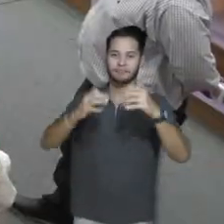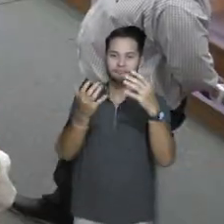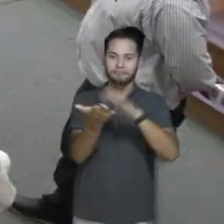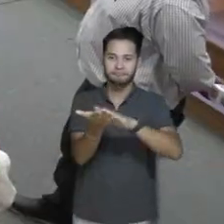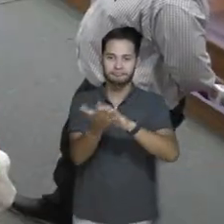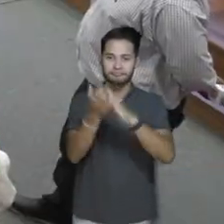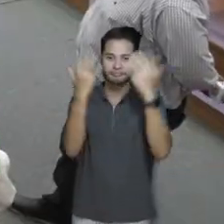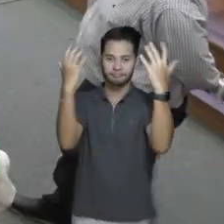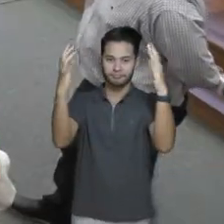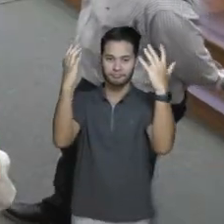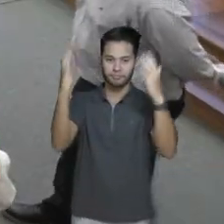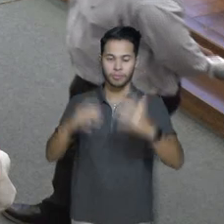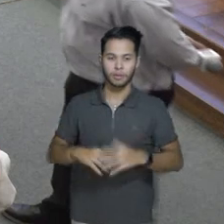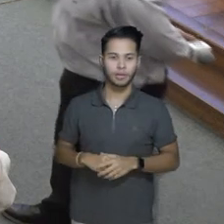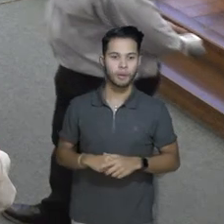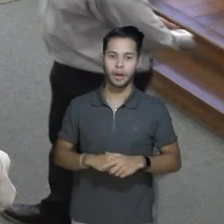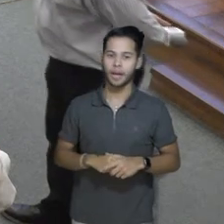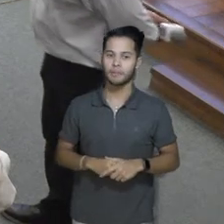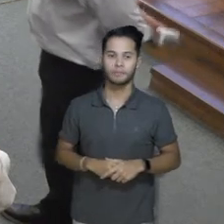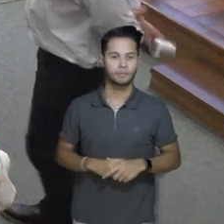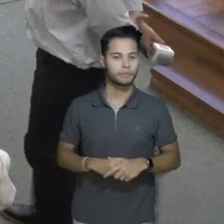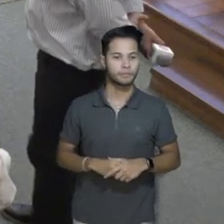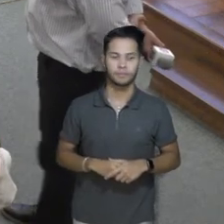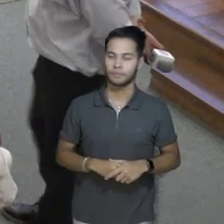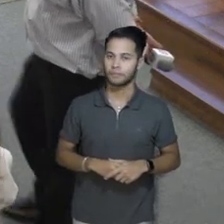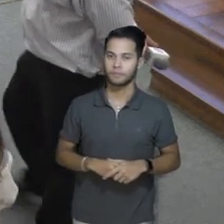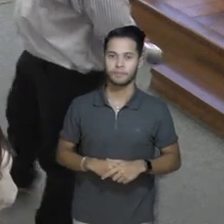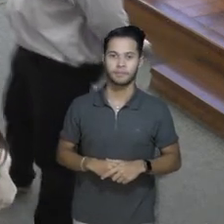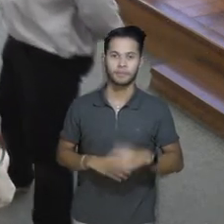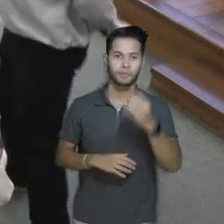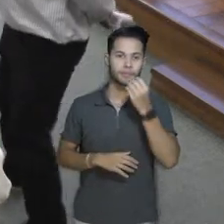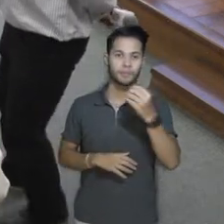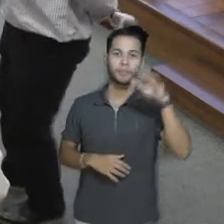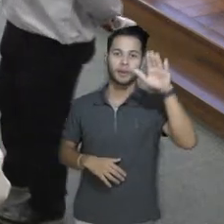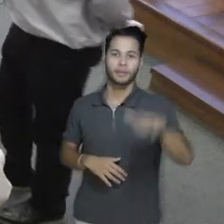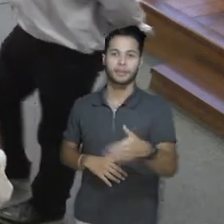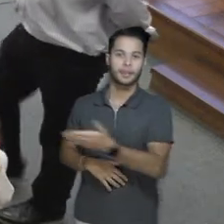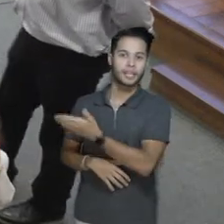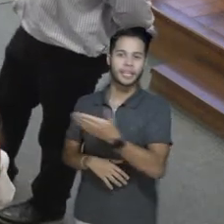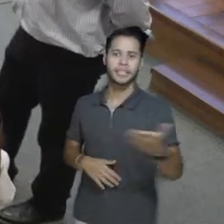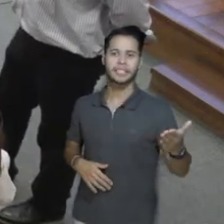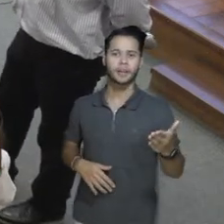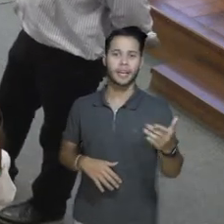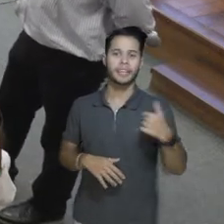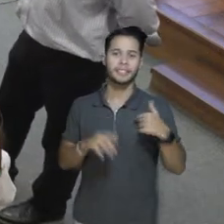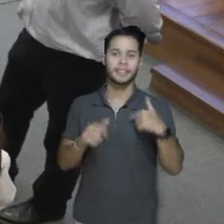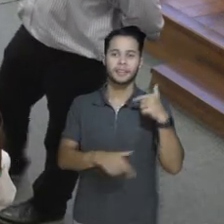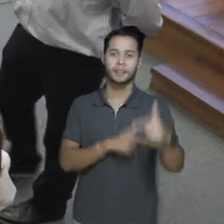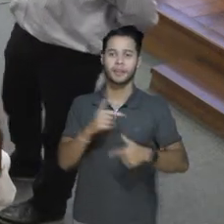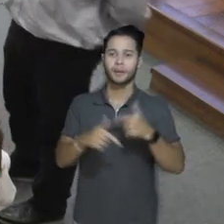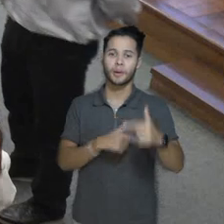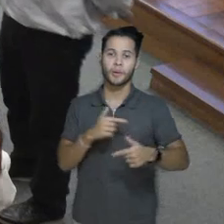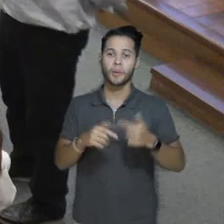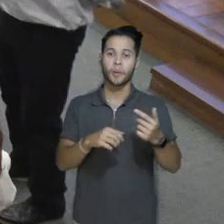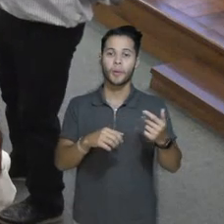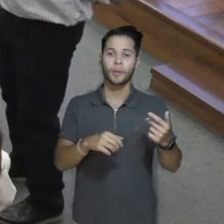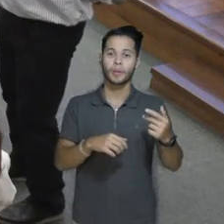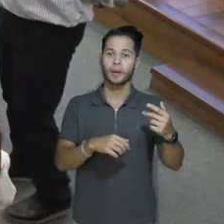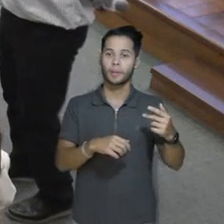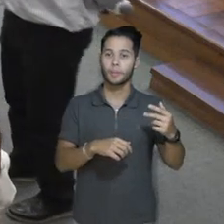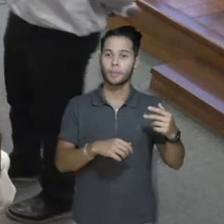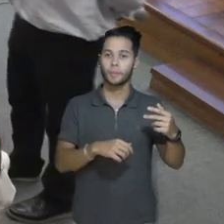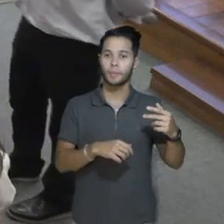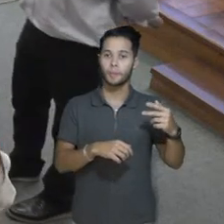campanha Boa tarde a todos meu nome é Artur e eu trabalho na procuradoria da Assembleia Boa